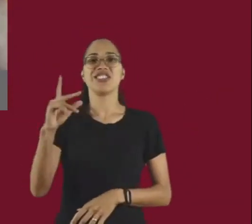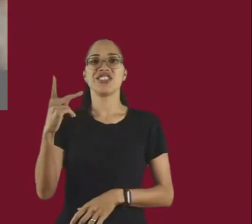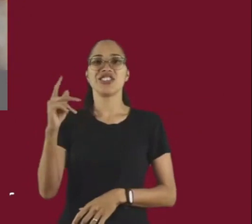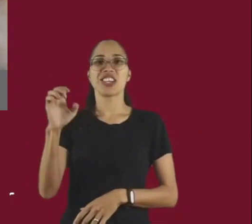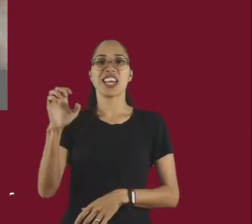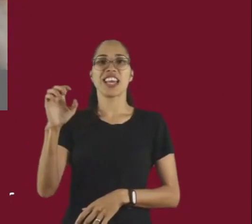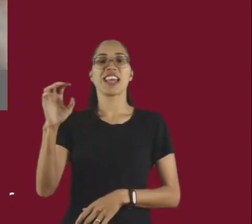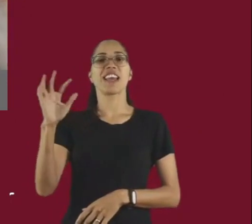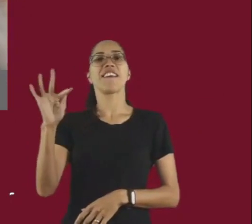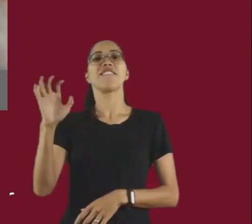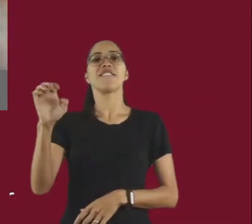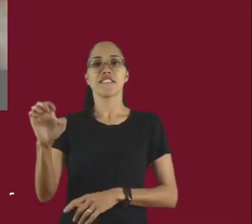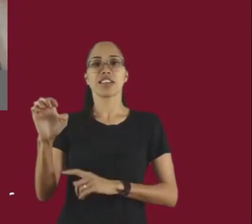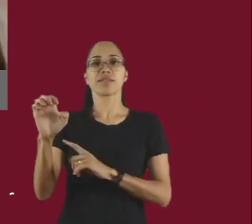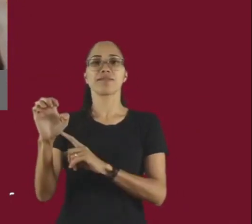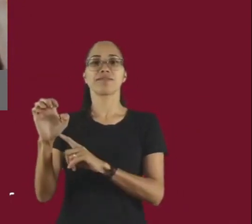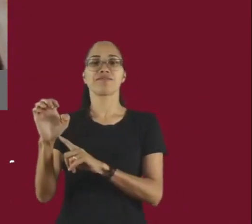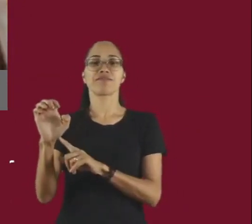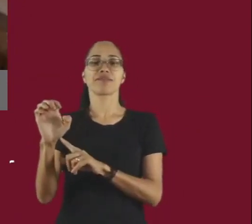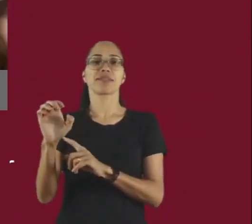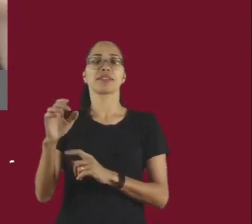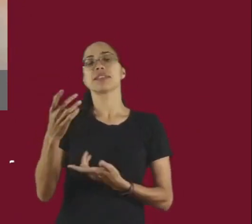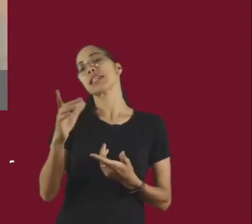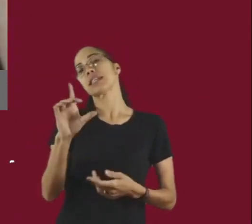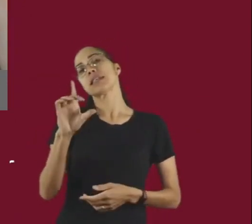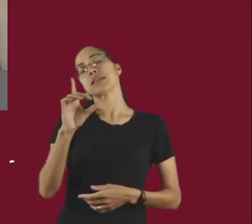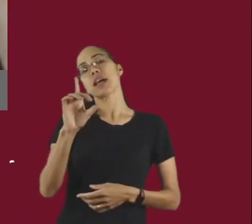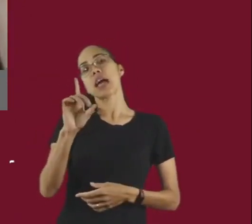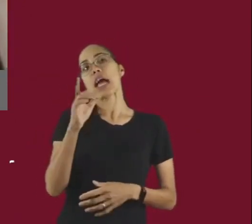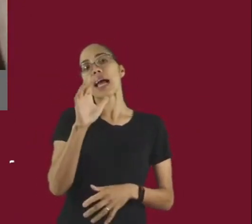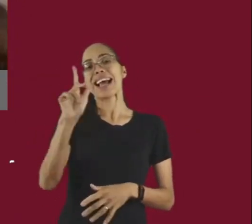quanto tempo leva para se regenerar a floresta? Muito.